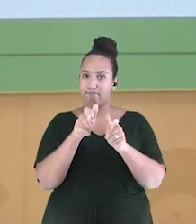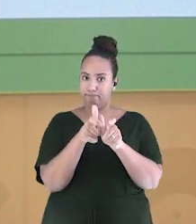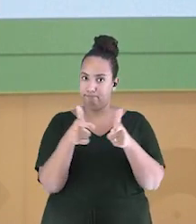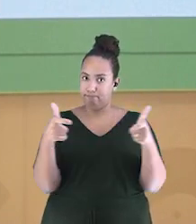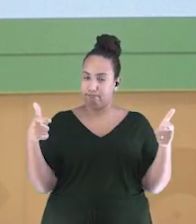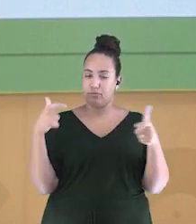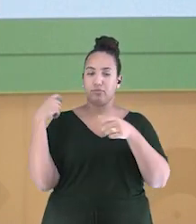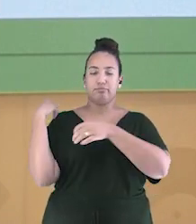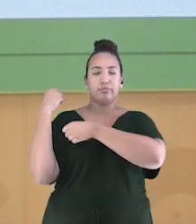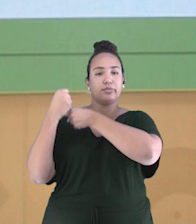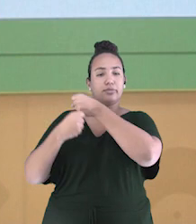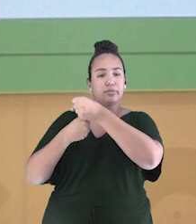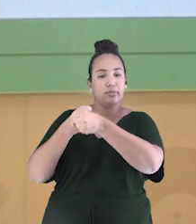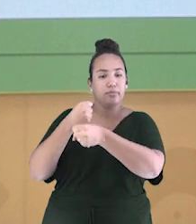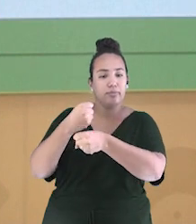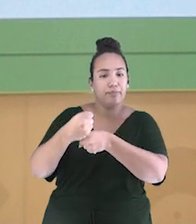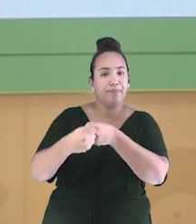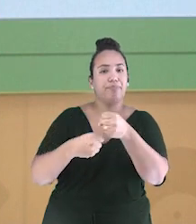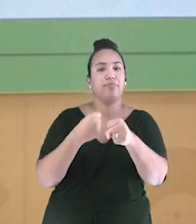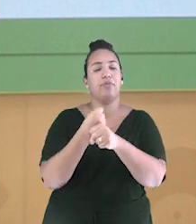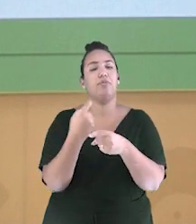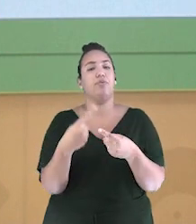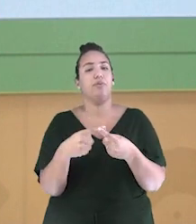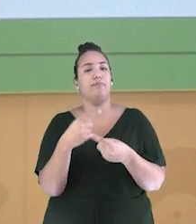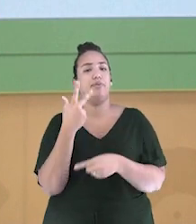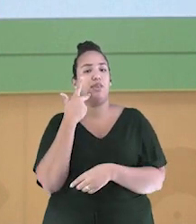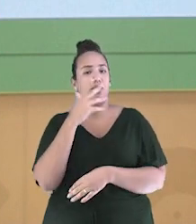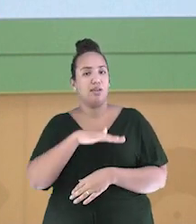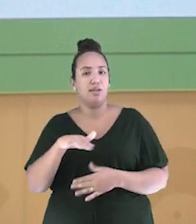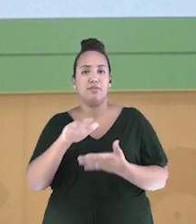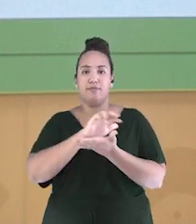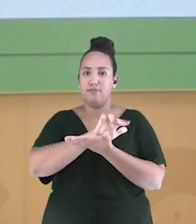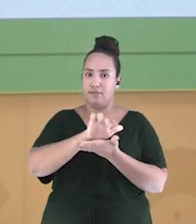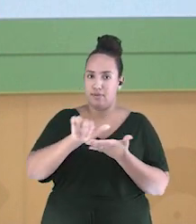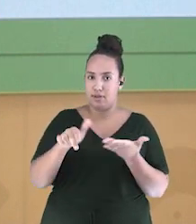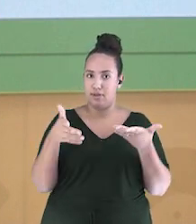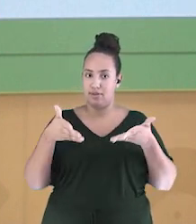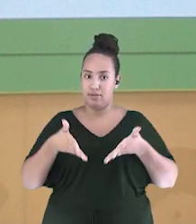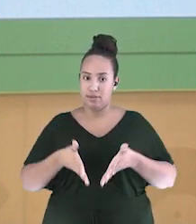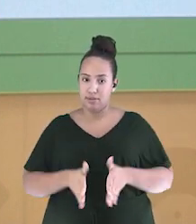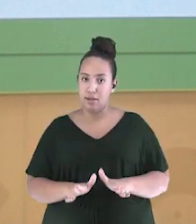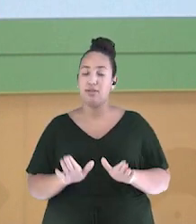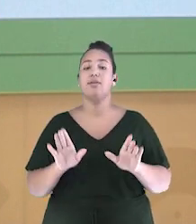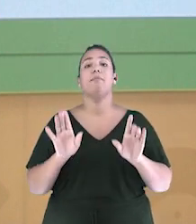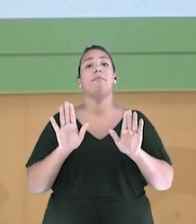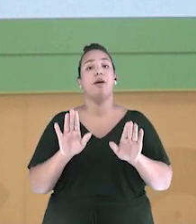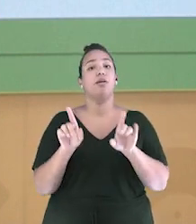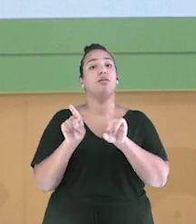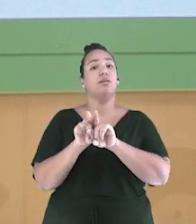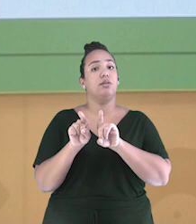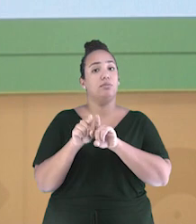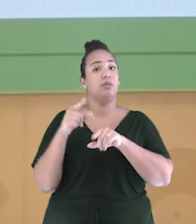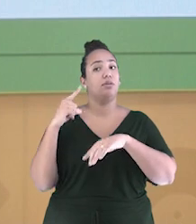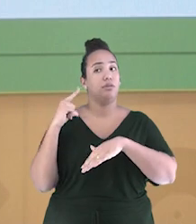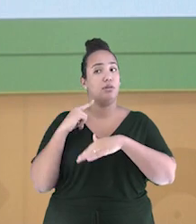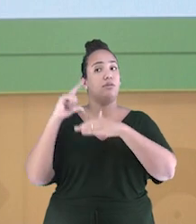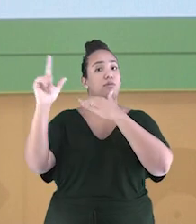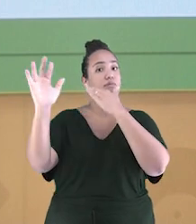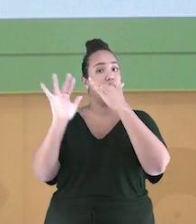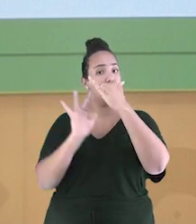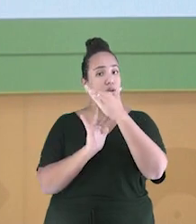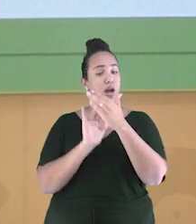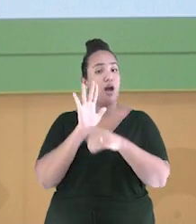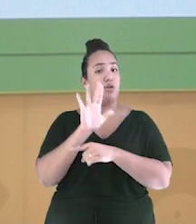populacional ao longo dos anos, a partir do nascimento de muitas crianças, as migrações também colaboraram para o crescimento